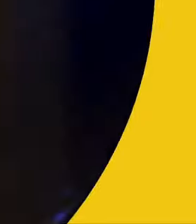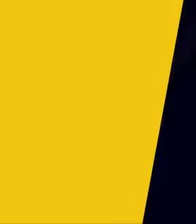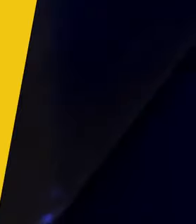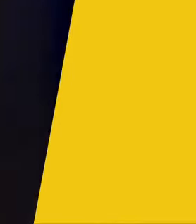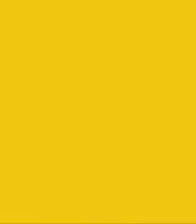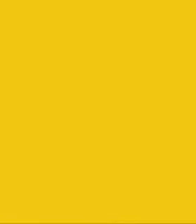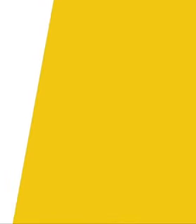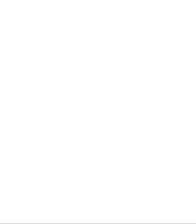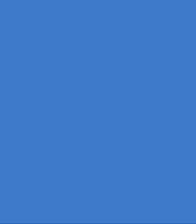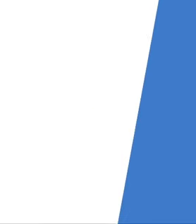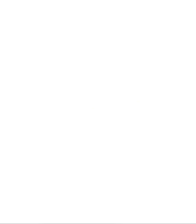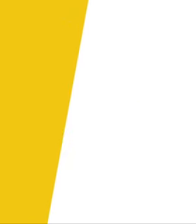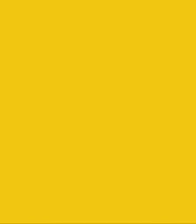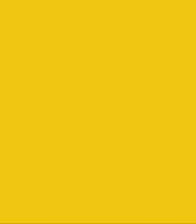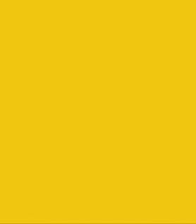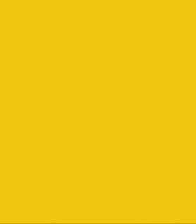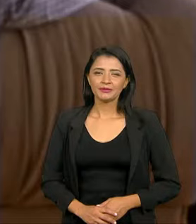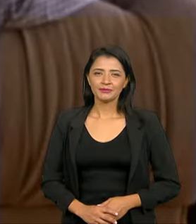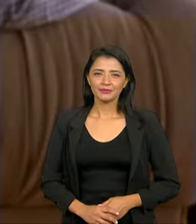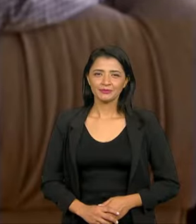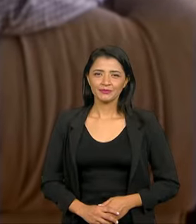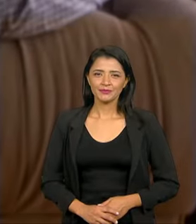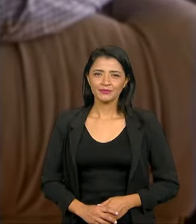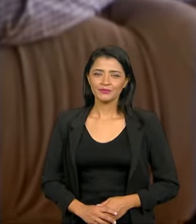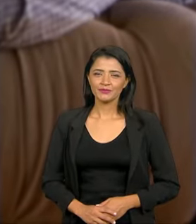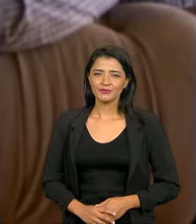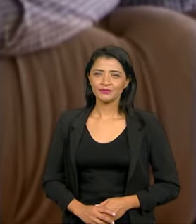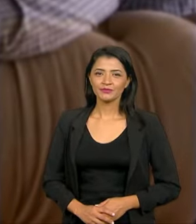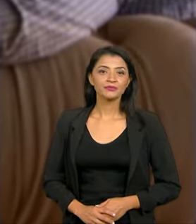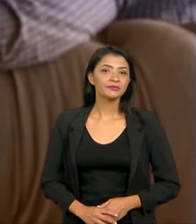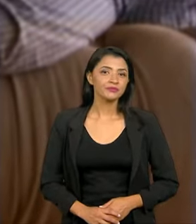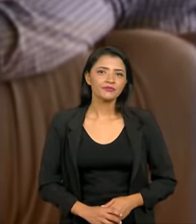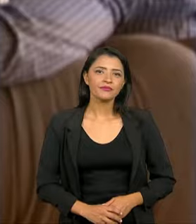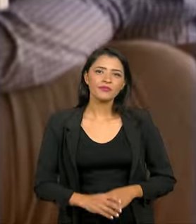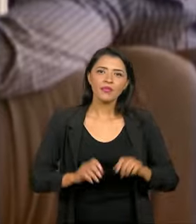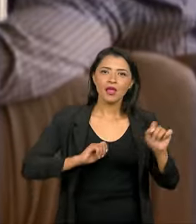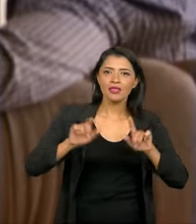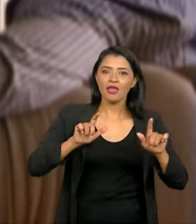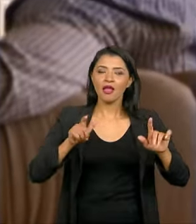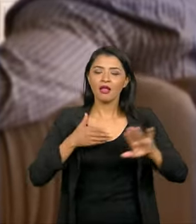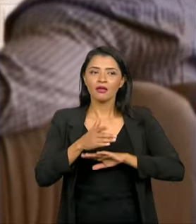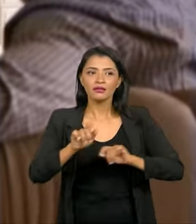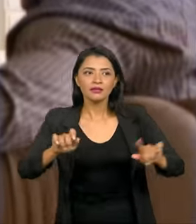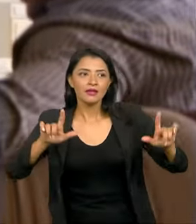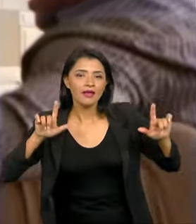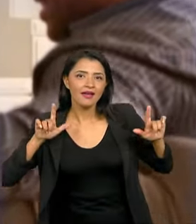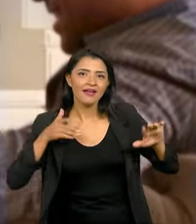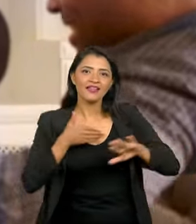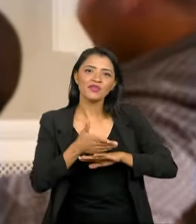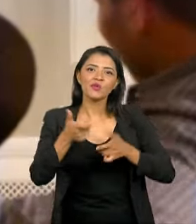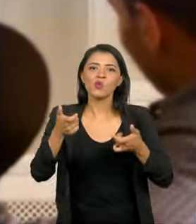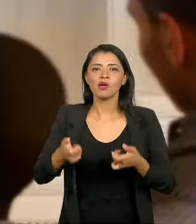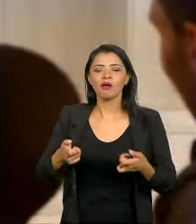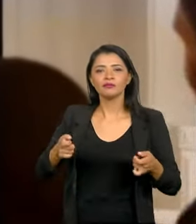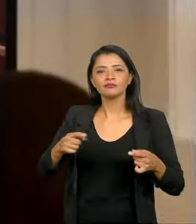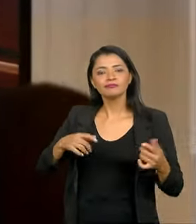Bem-vindos à nossa TV Brasil. A tela que te coloca dentro da sala de